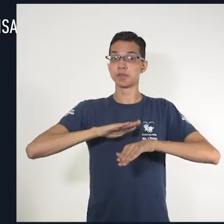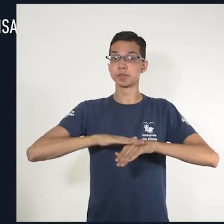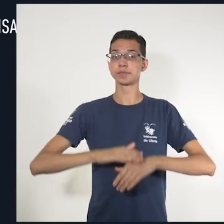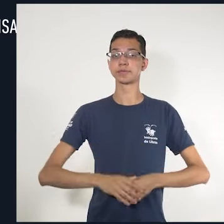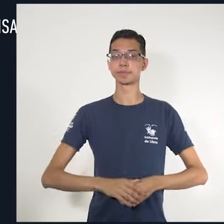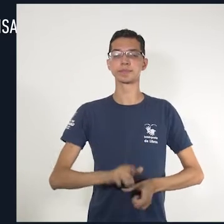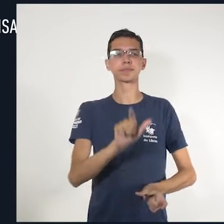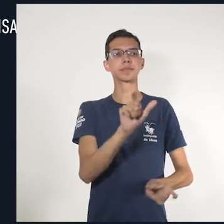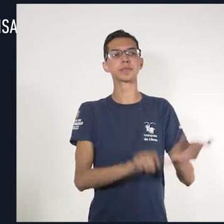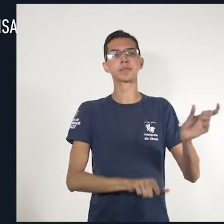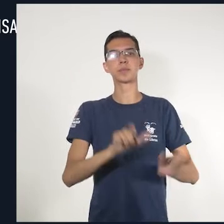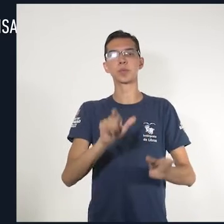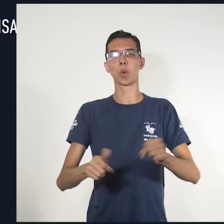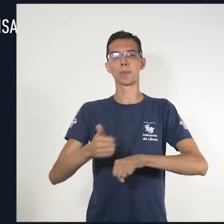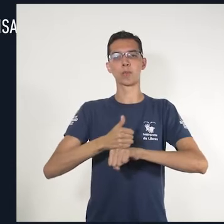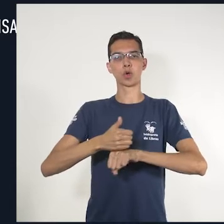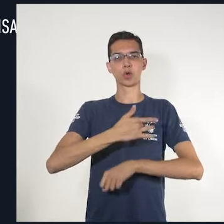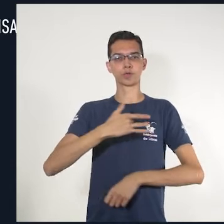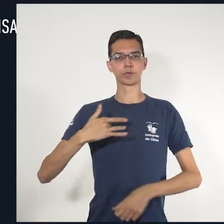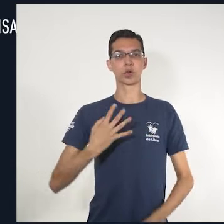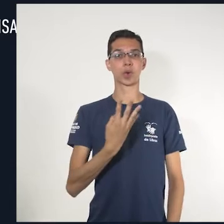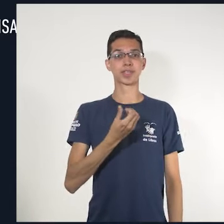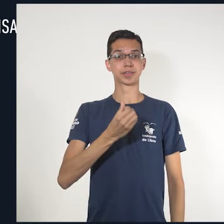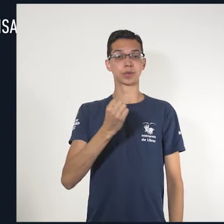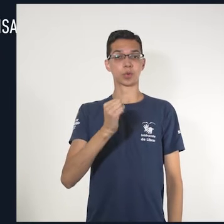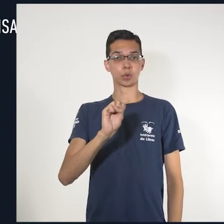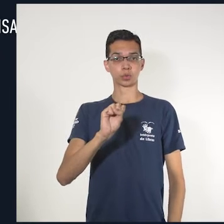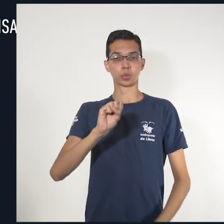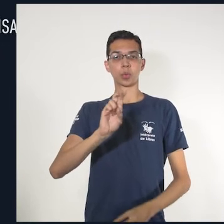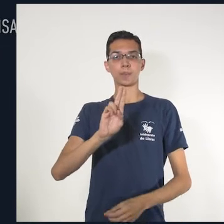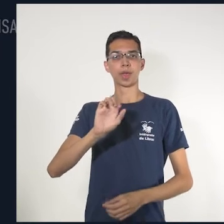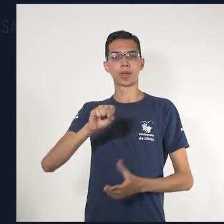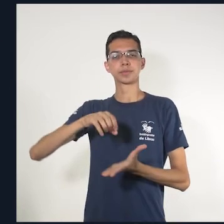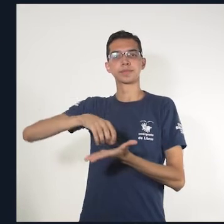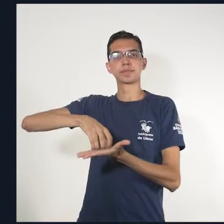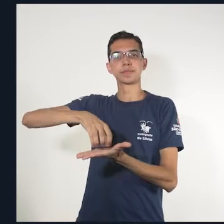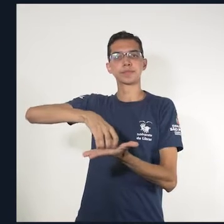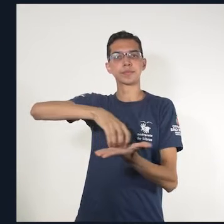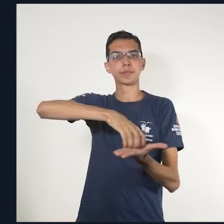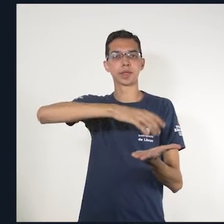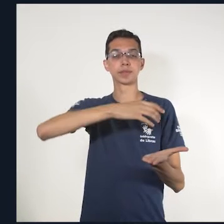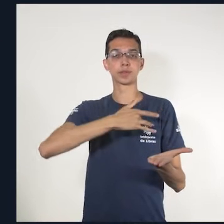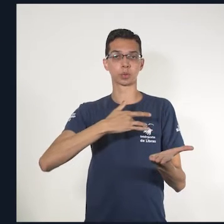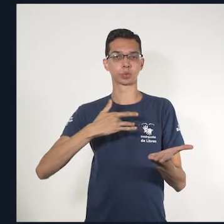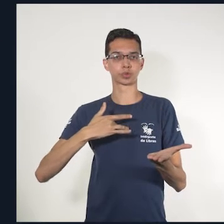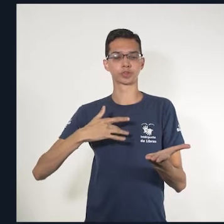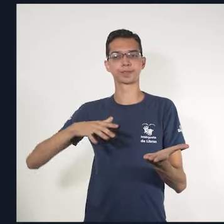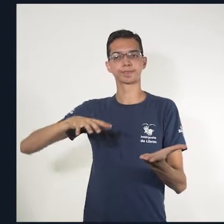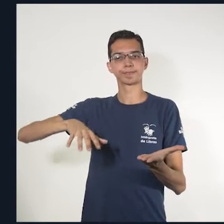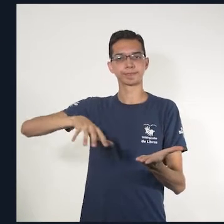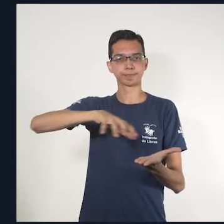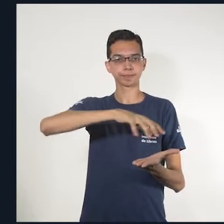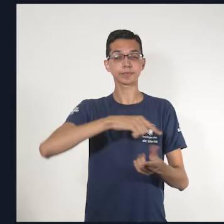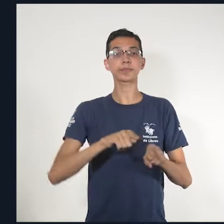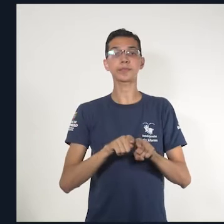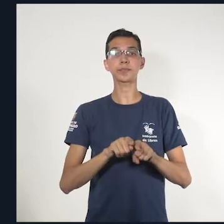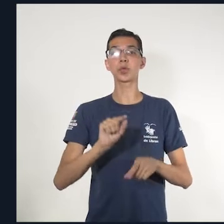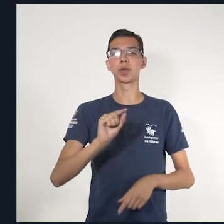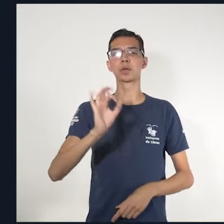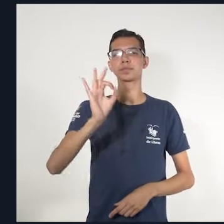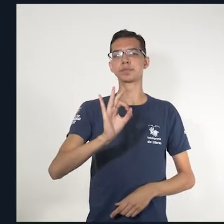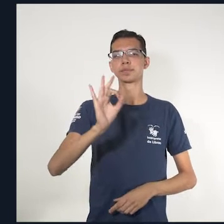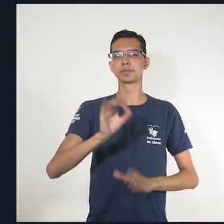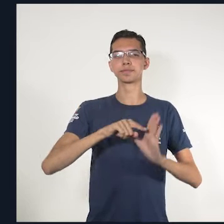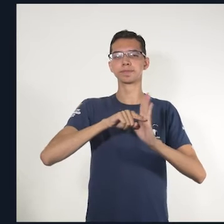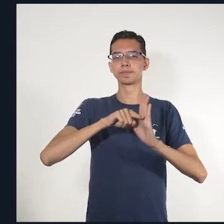nas 468 unidades básicas de saúde da cidade. O inquérito apresentou o seguinte resultado: na amostra